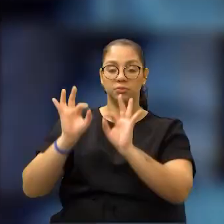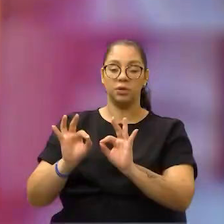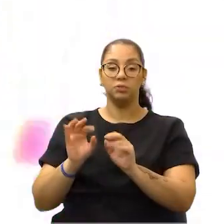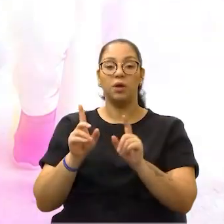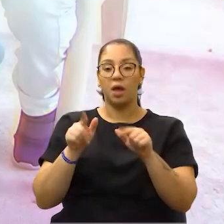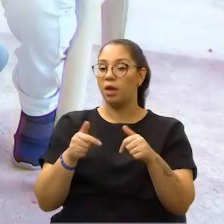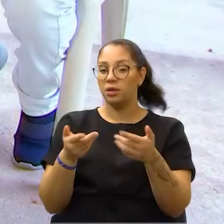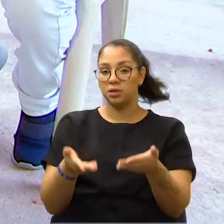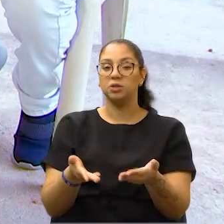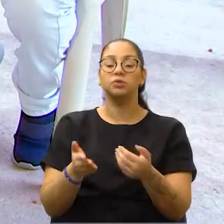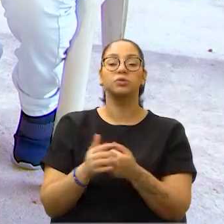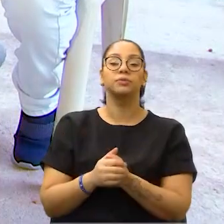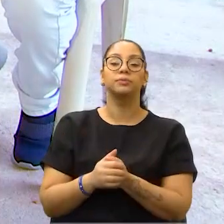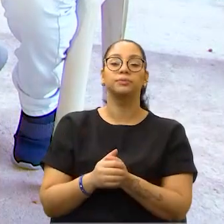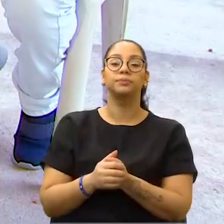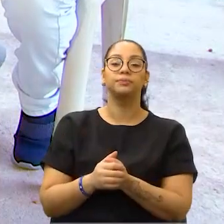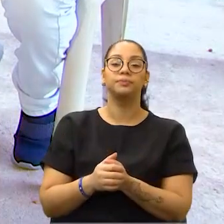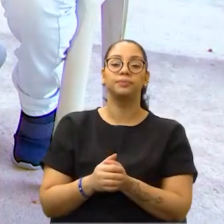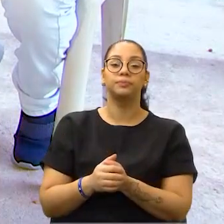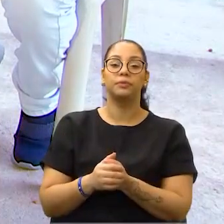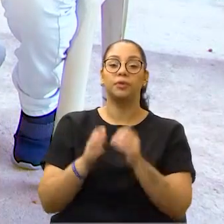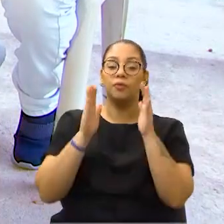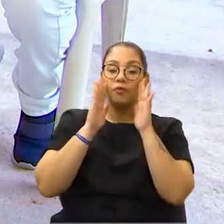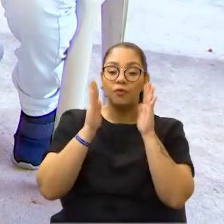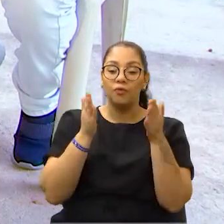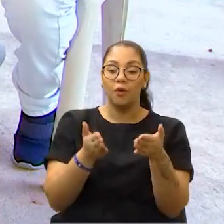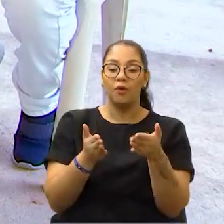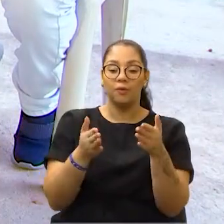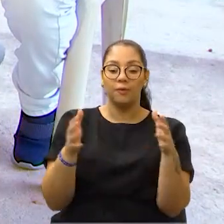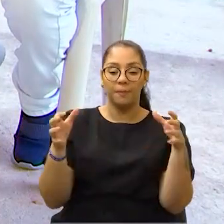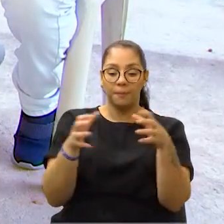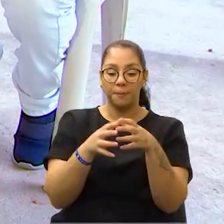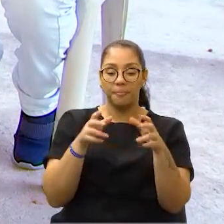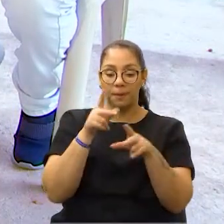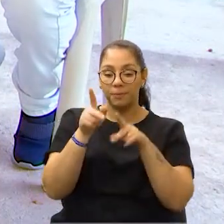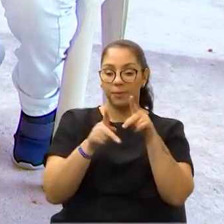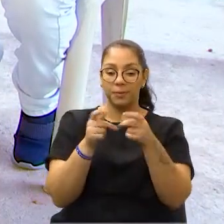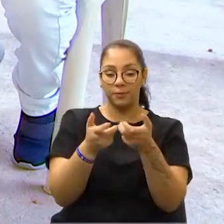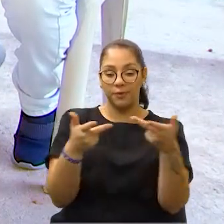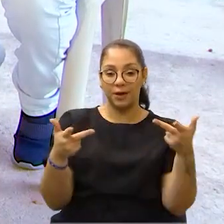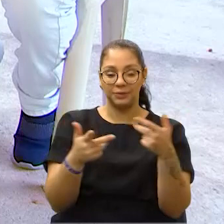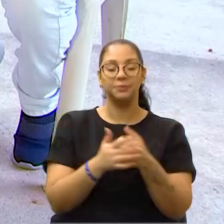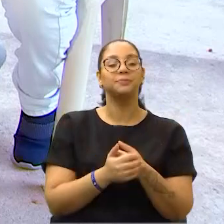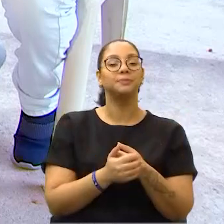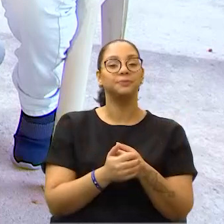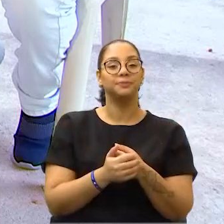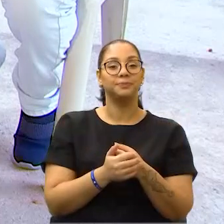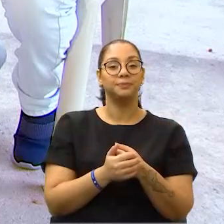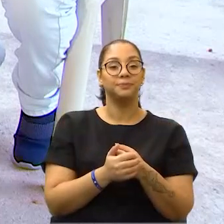identidade, né? E é isso, nosso trabalho é voltado a esse público.